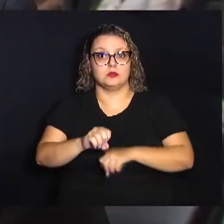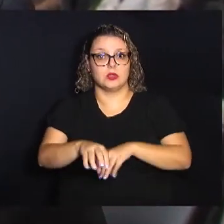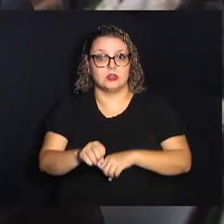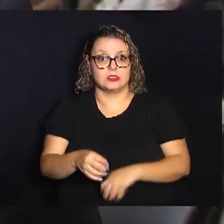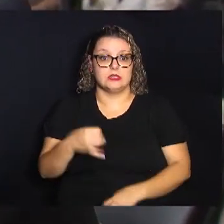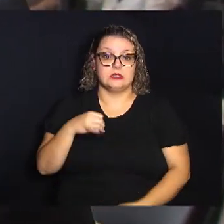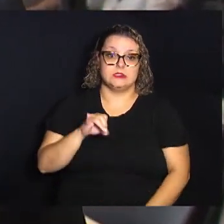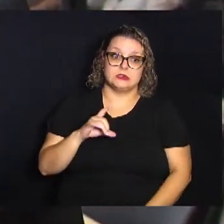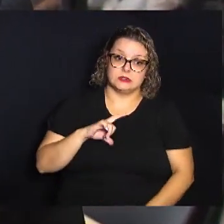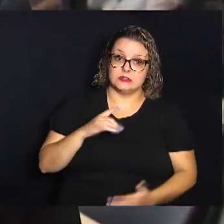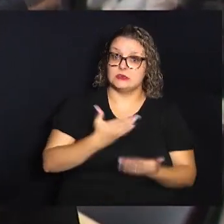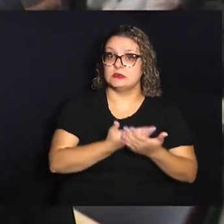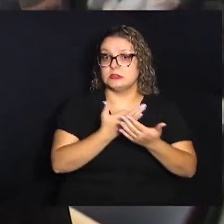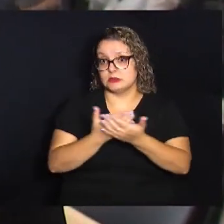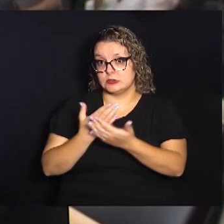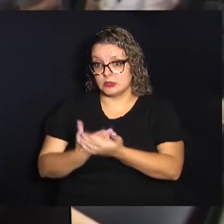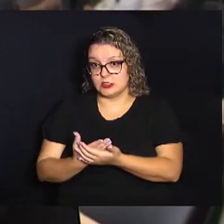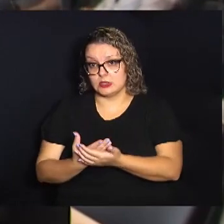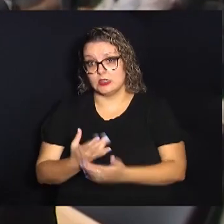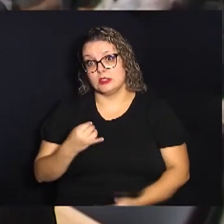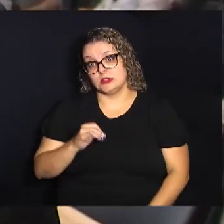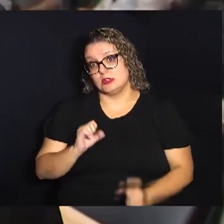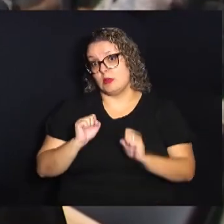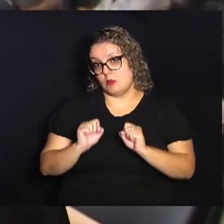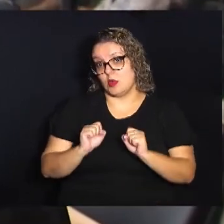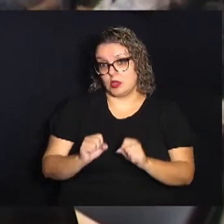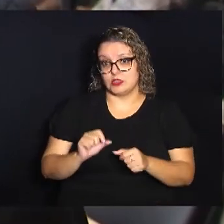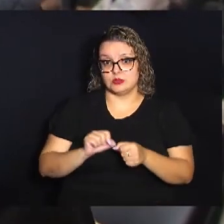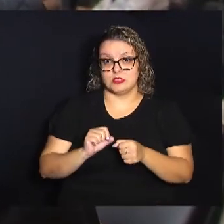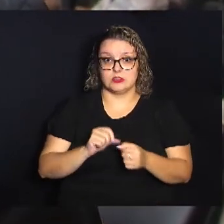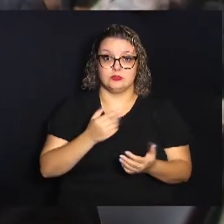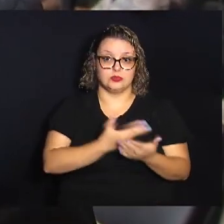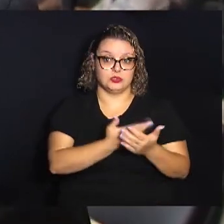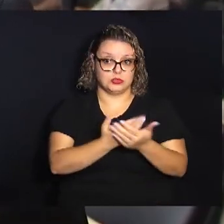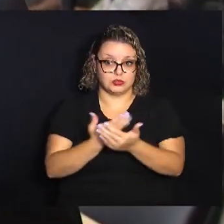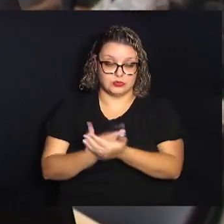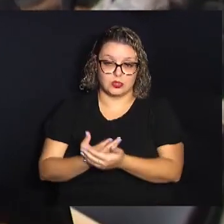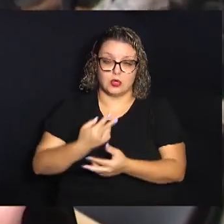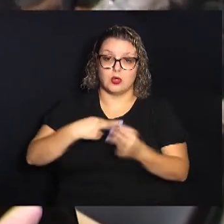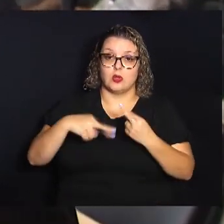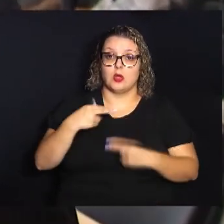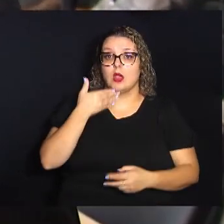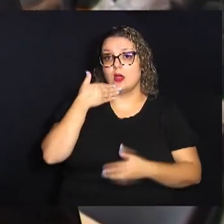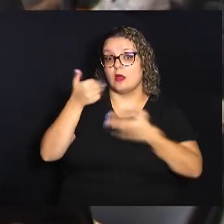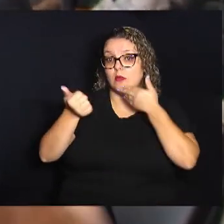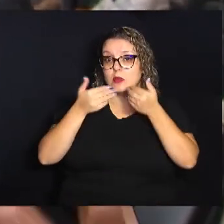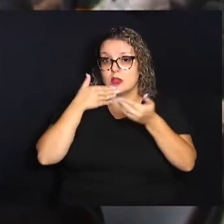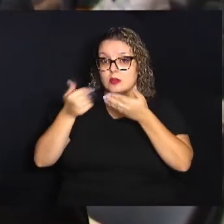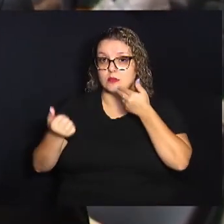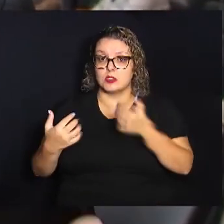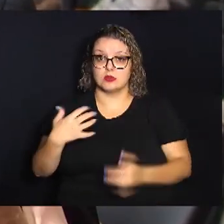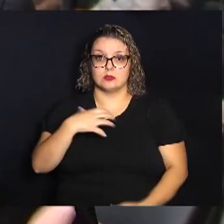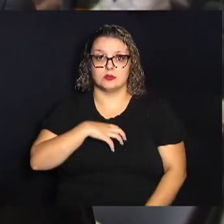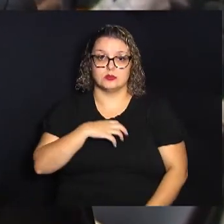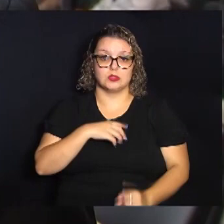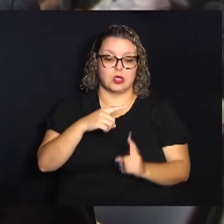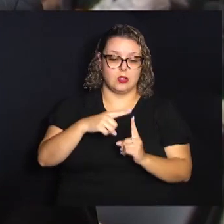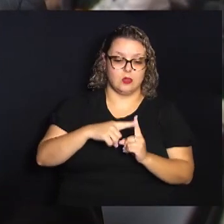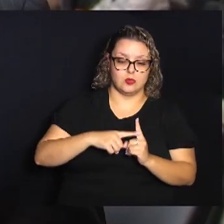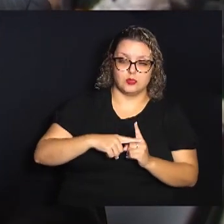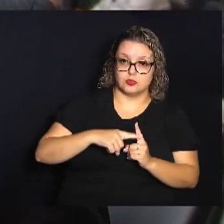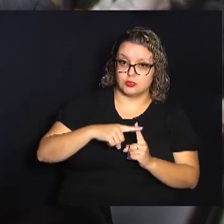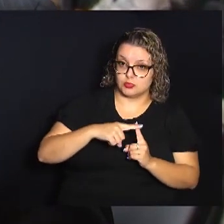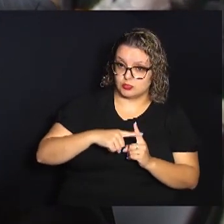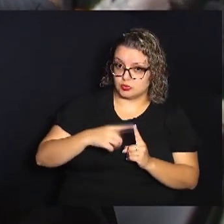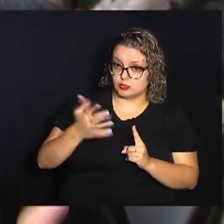há estudos ou se eles podem fazer os estudos em relação às melhorias nas condições térmicas, nas